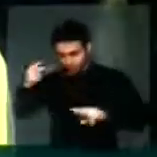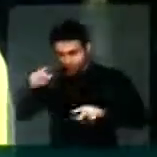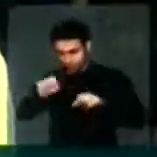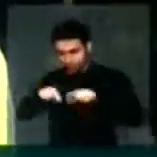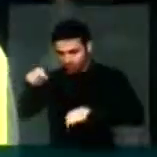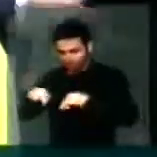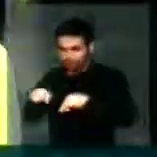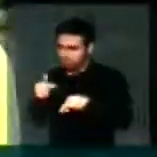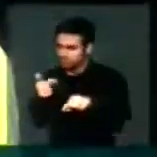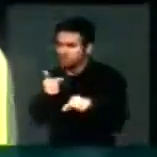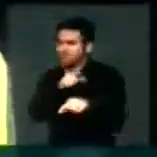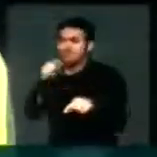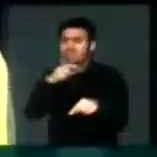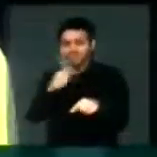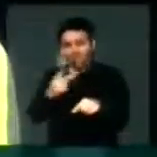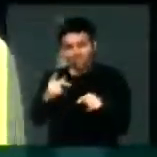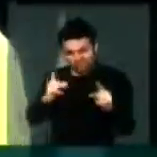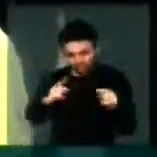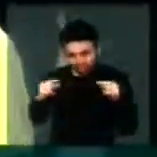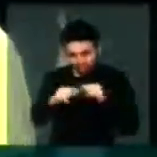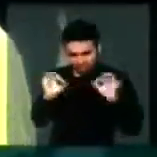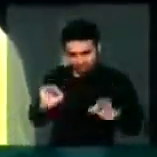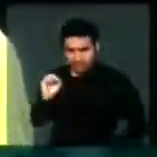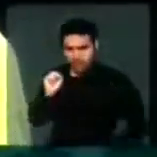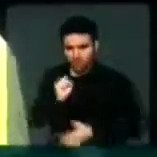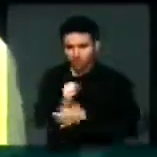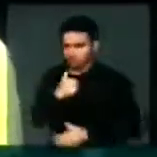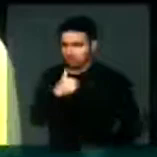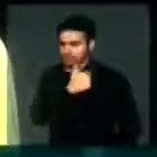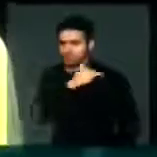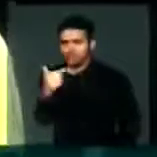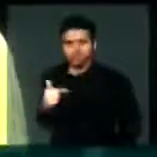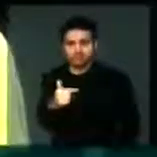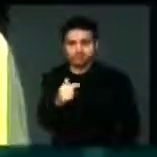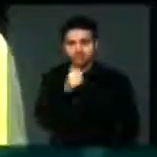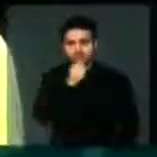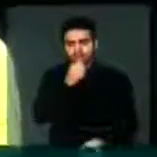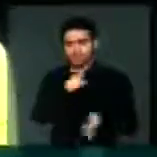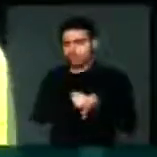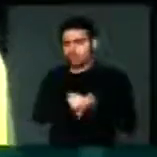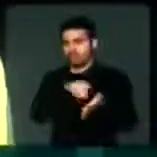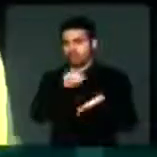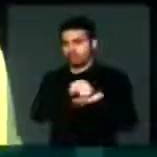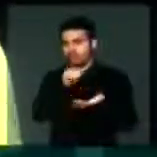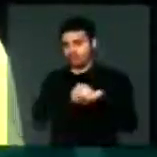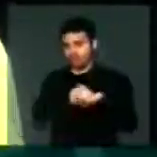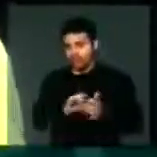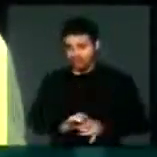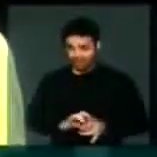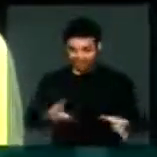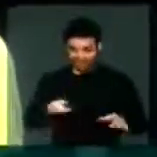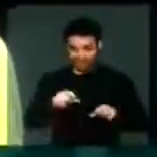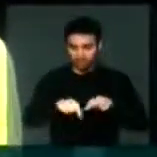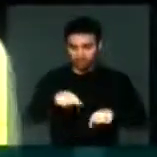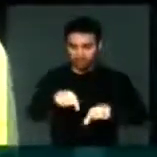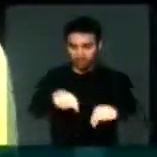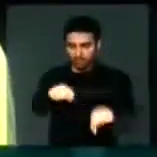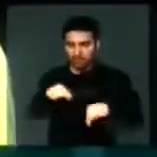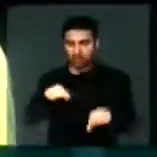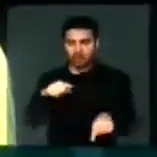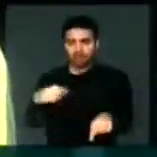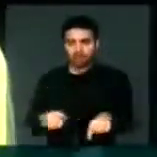foi confirmada por nenhum órgão isento de pesquisa científica. A liberação de cultivos transgênicos